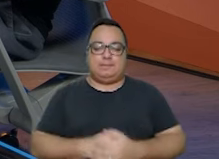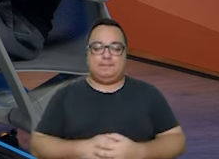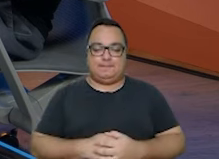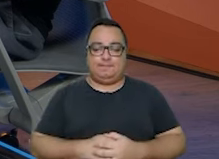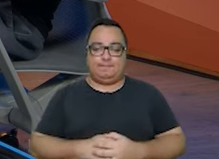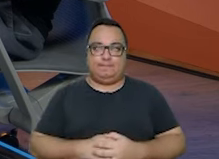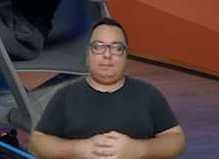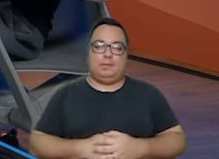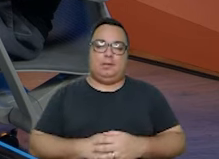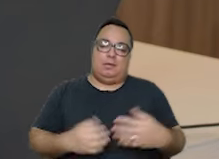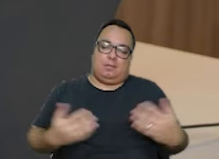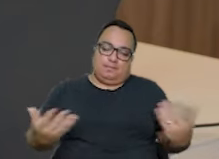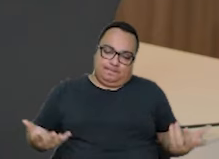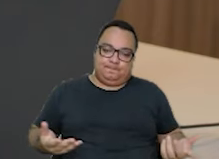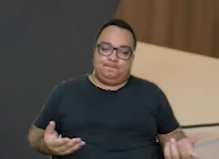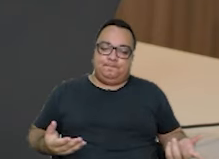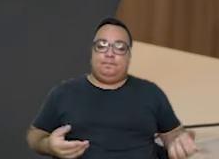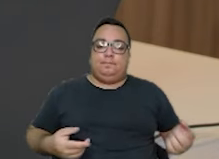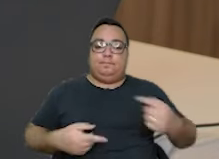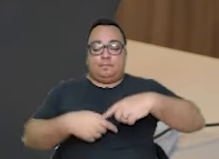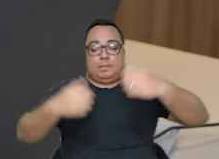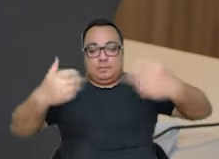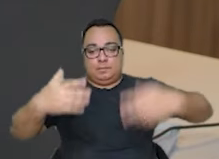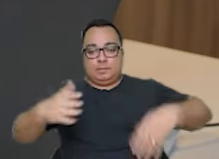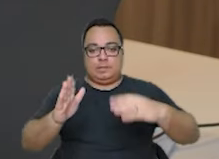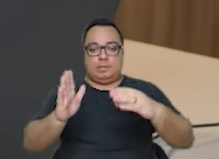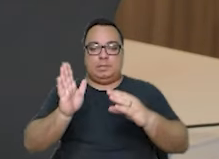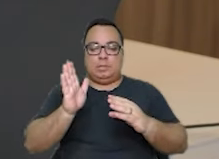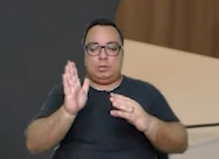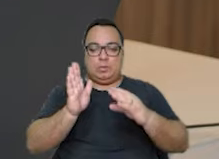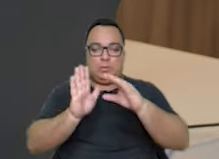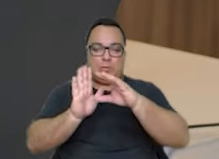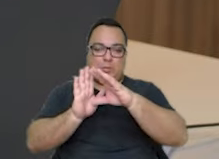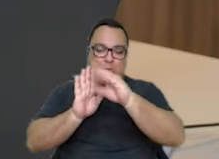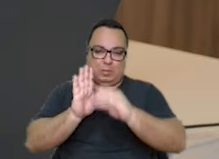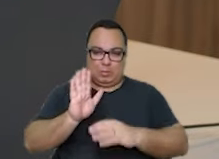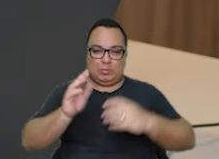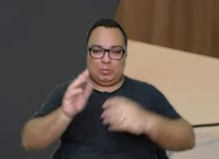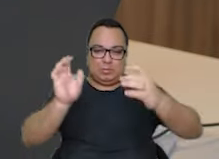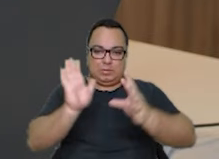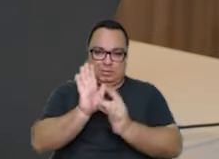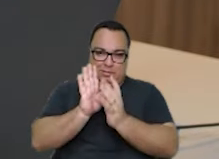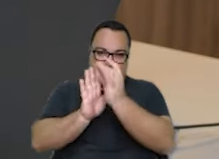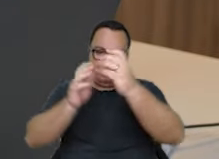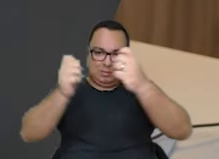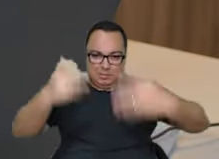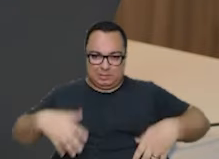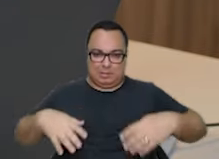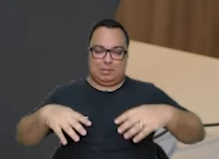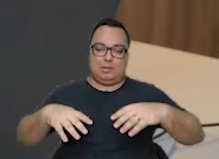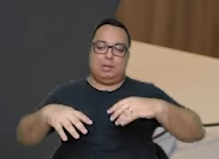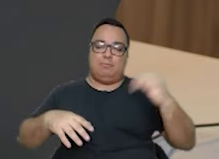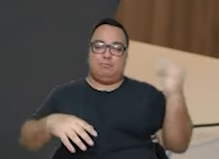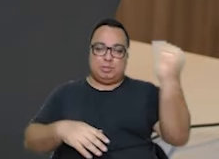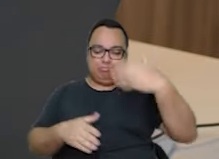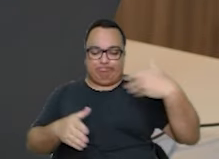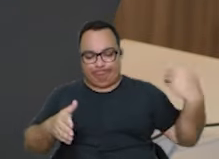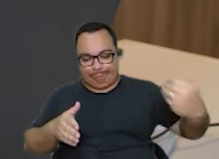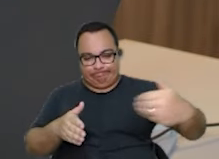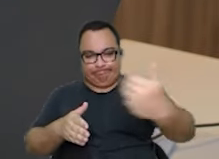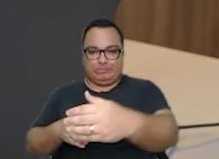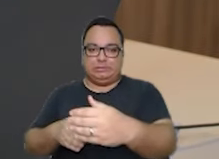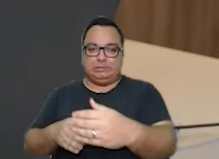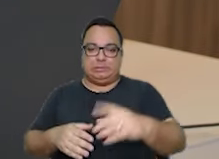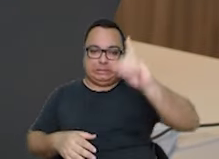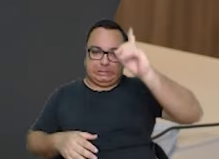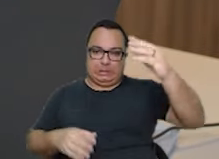importância da gente eh trabalhar os conteúdos né dessa Constância dessa frequência mudar às vezes você põe uma foto